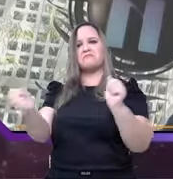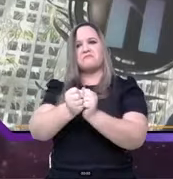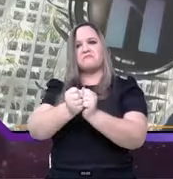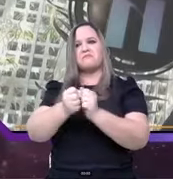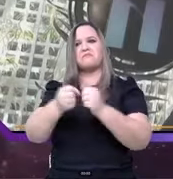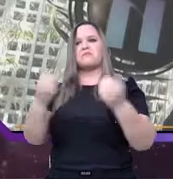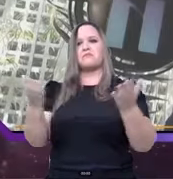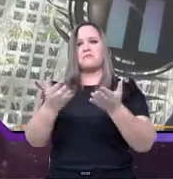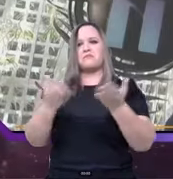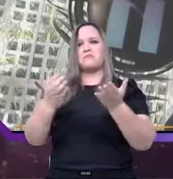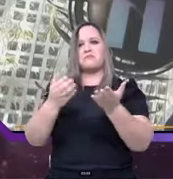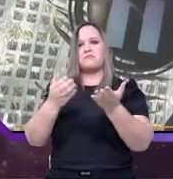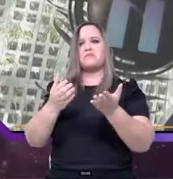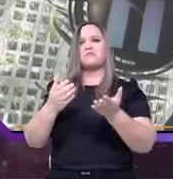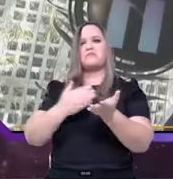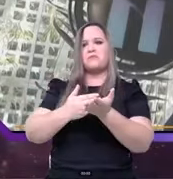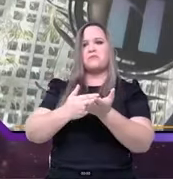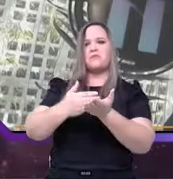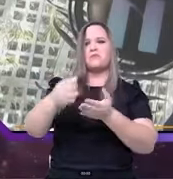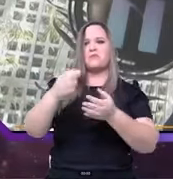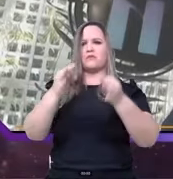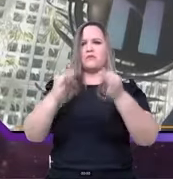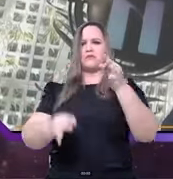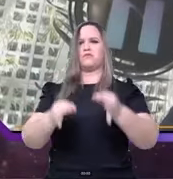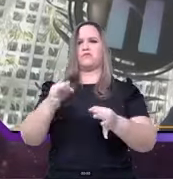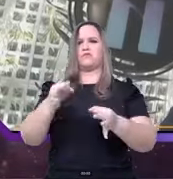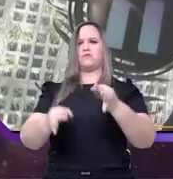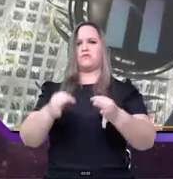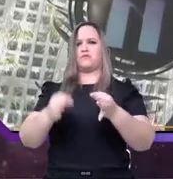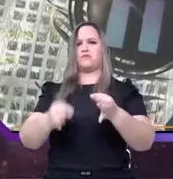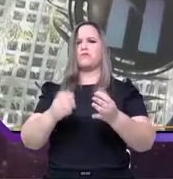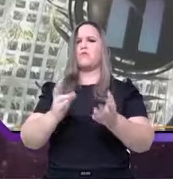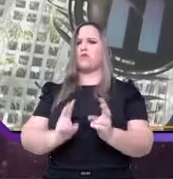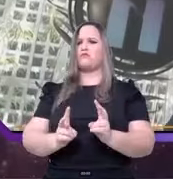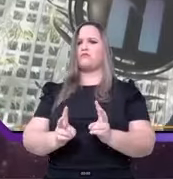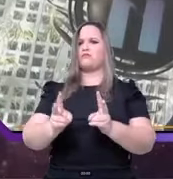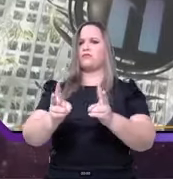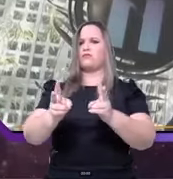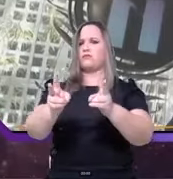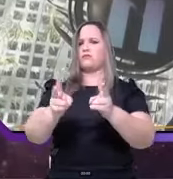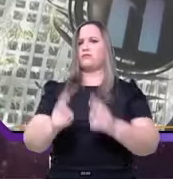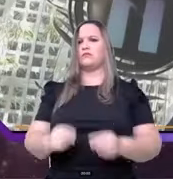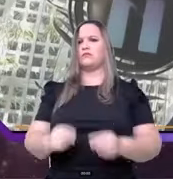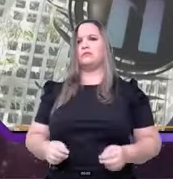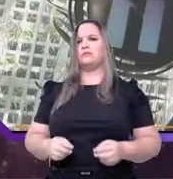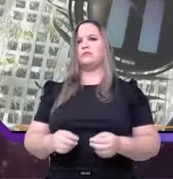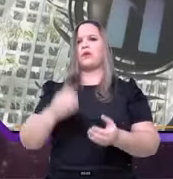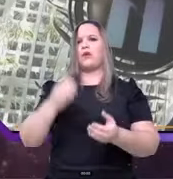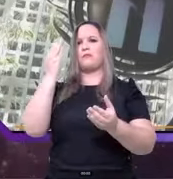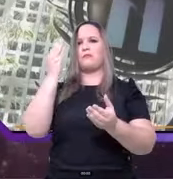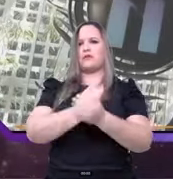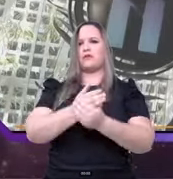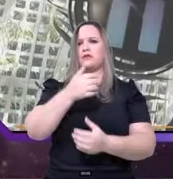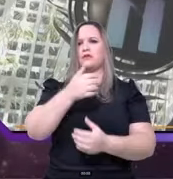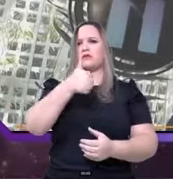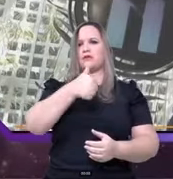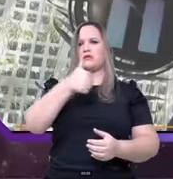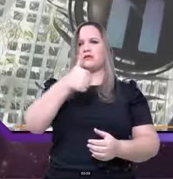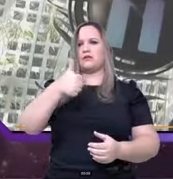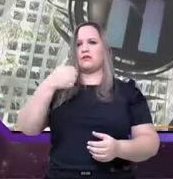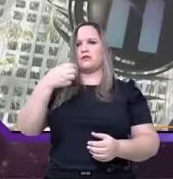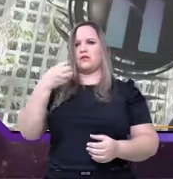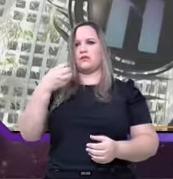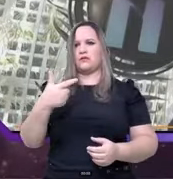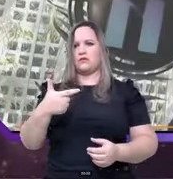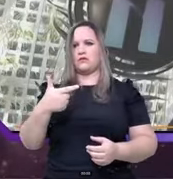possamos, então, fazer o julgamento, a continuidade desse julgamento do processo 112.358,